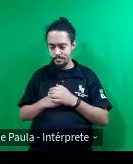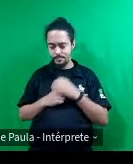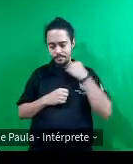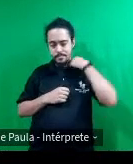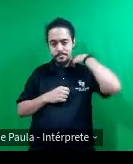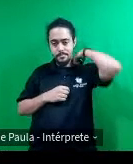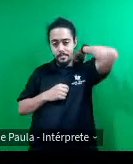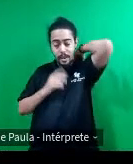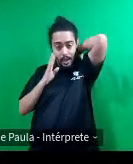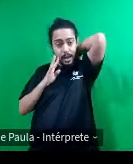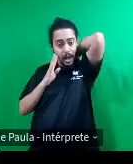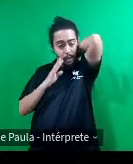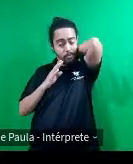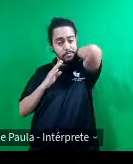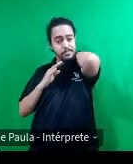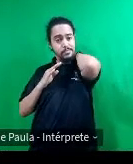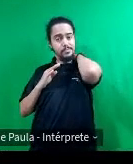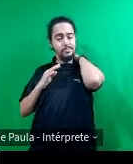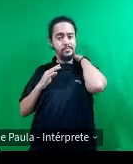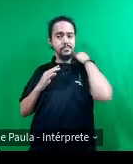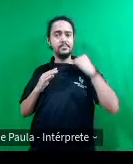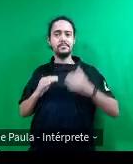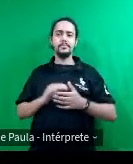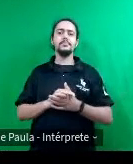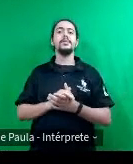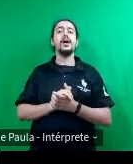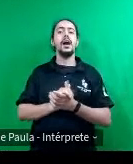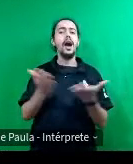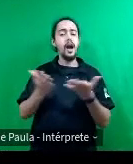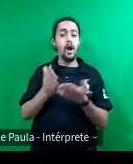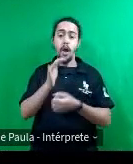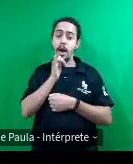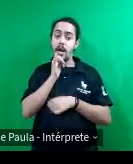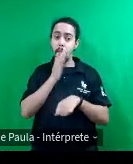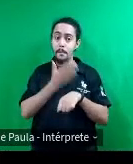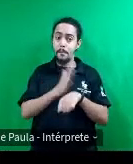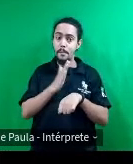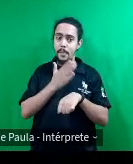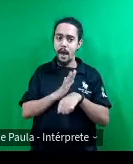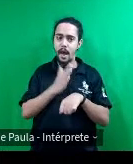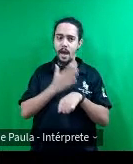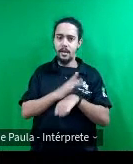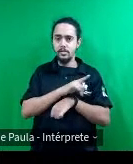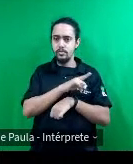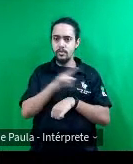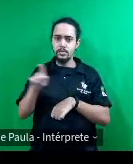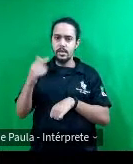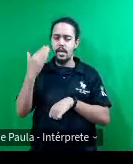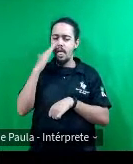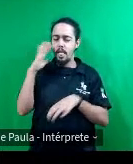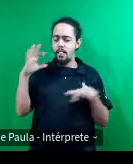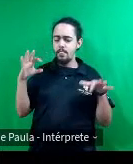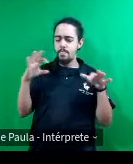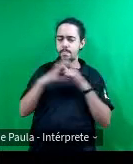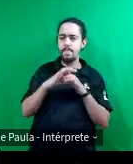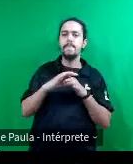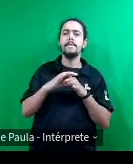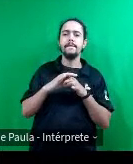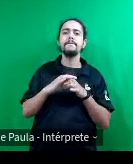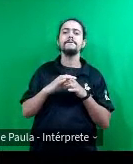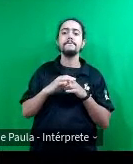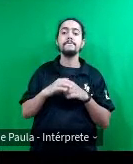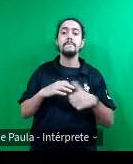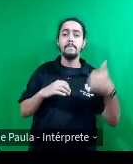Bacana, vamos lá. E agora podemos fazer aqui um exemplo, já seguindo a mesma sequência, né? Primeiro pela